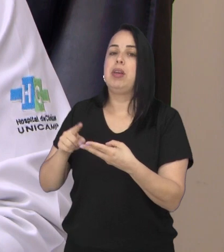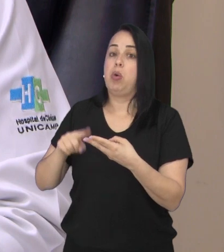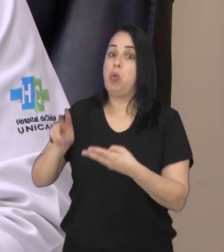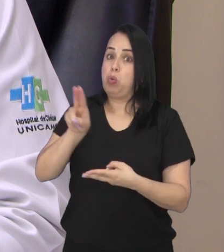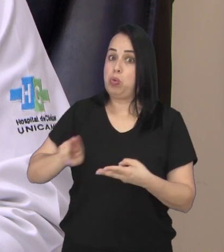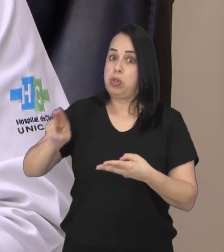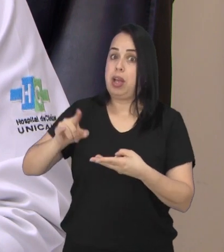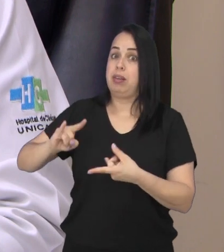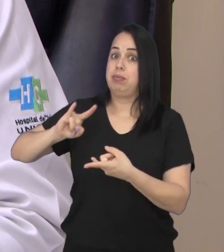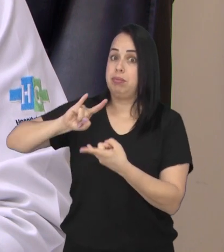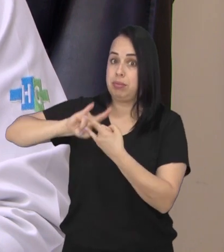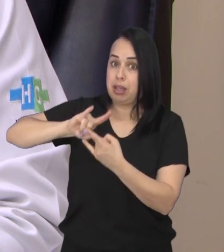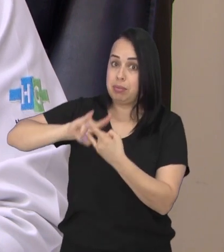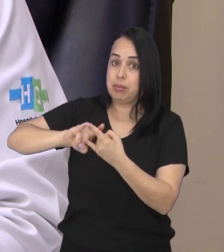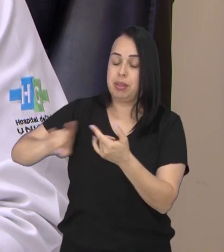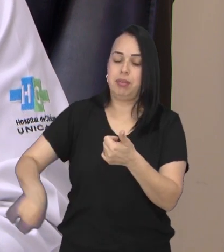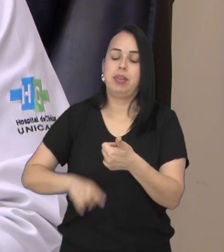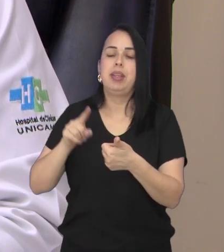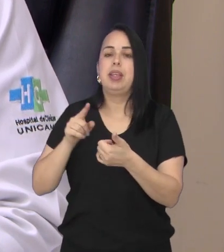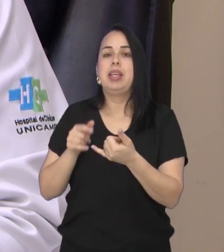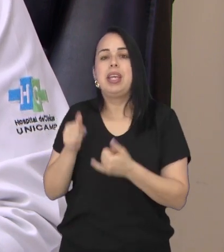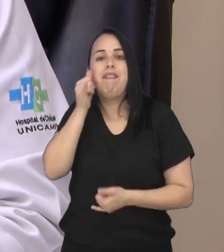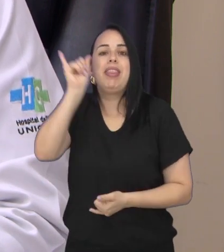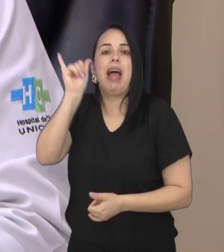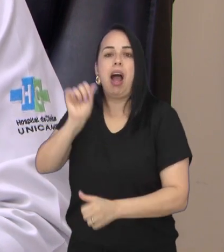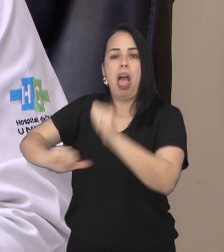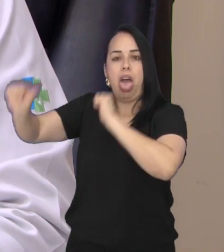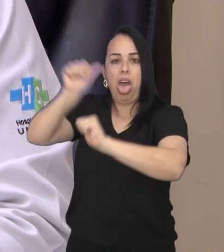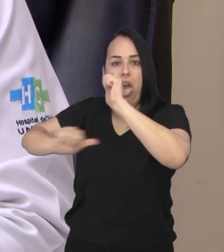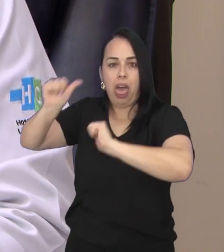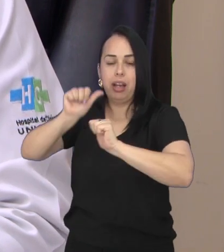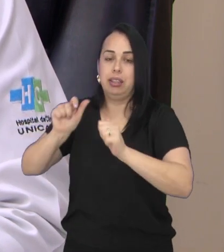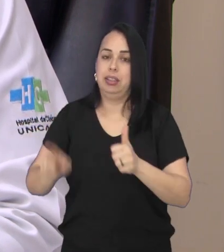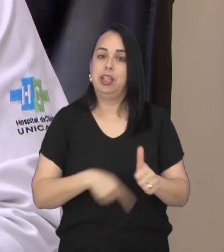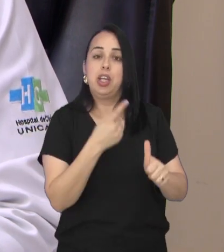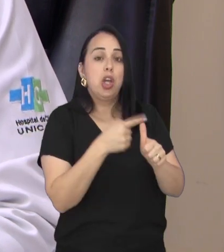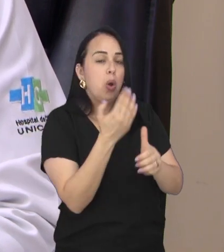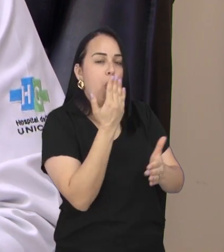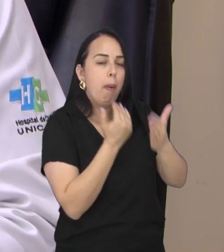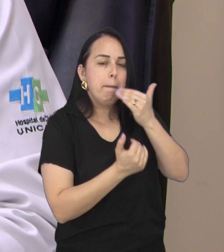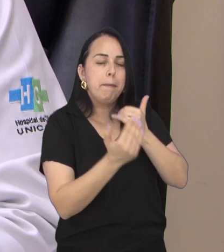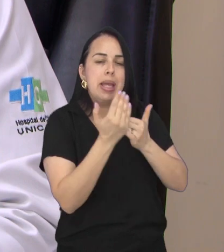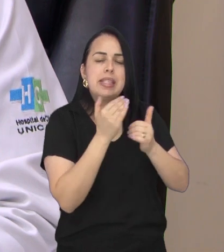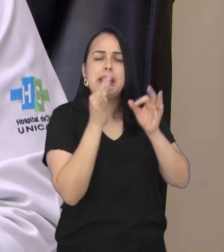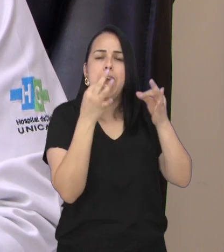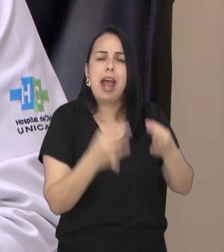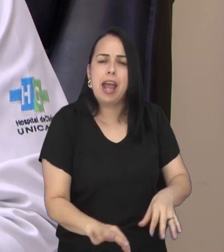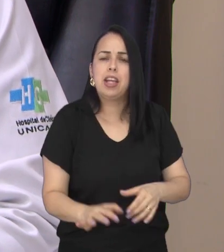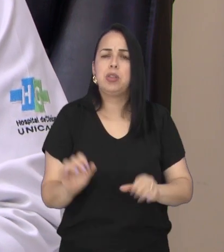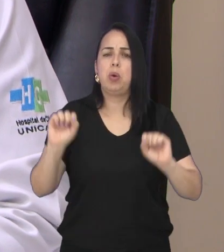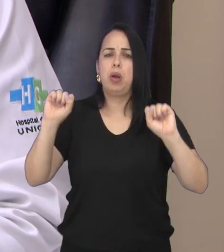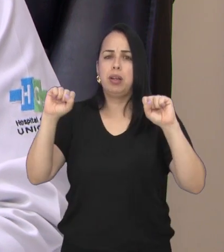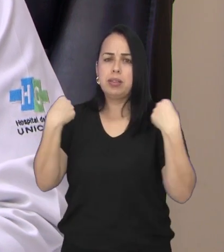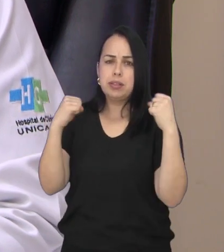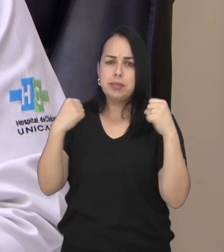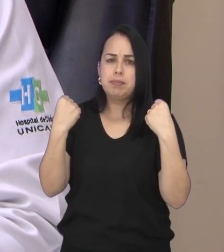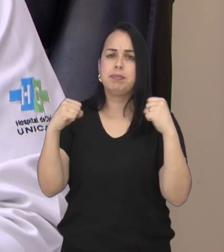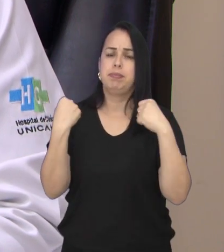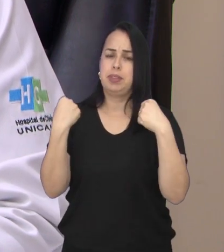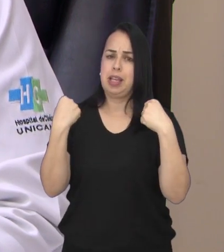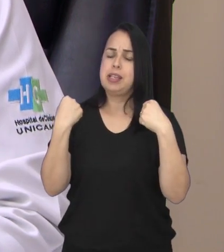não consumir álcool em excesso e eh uma dieta equilibrada prática regular de